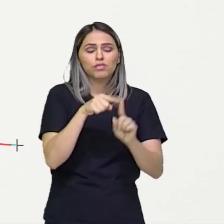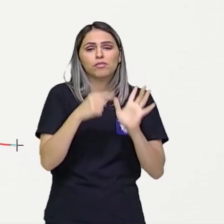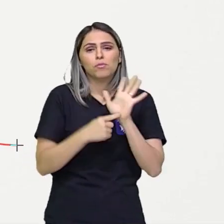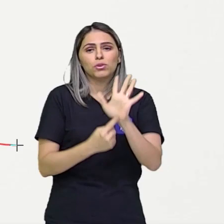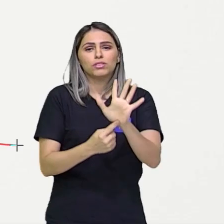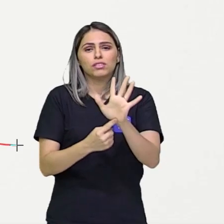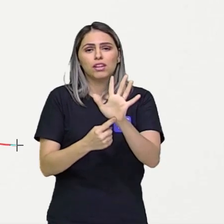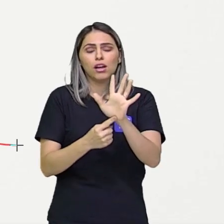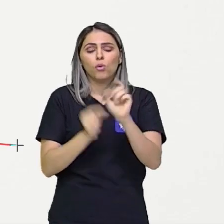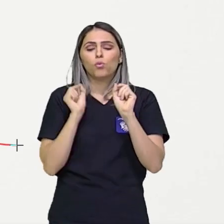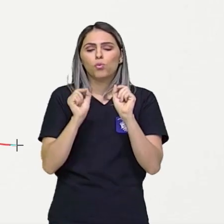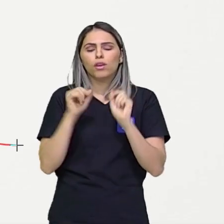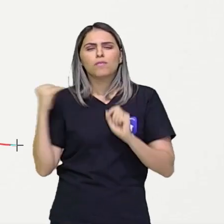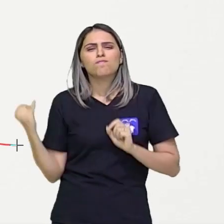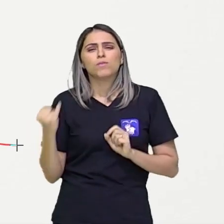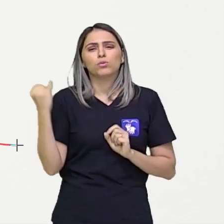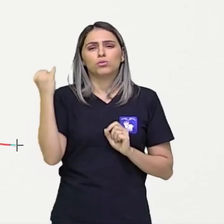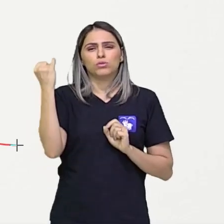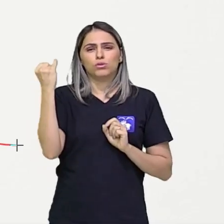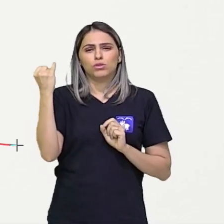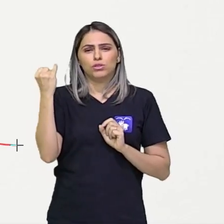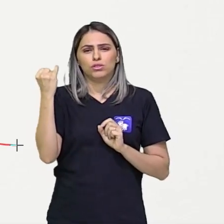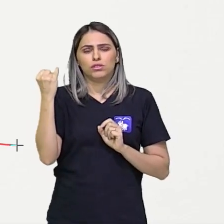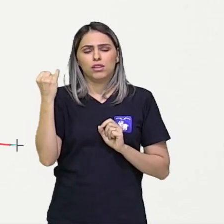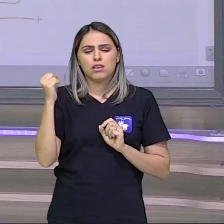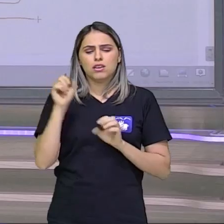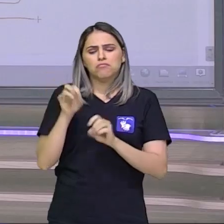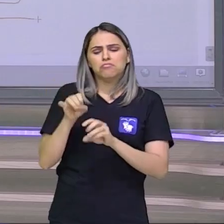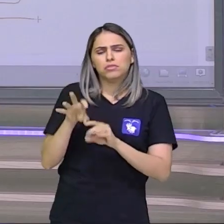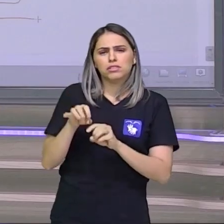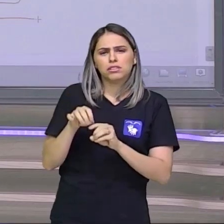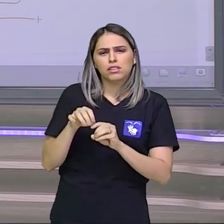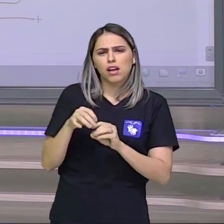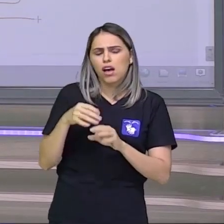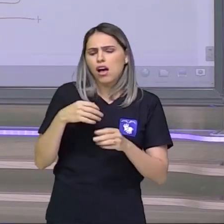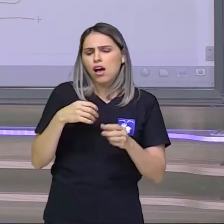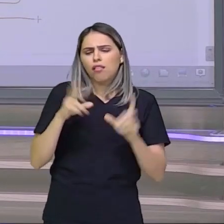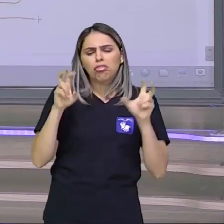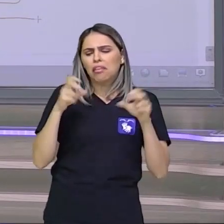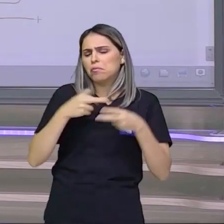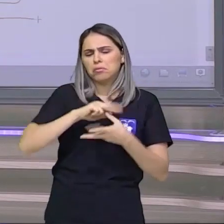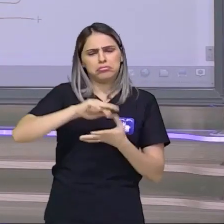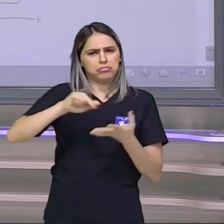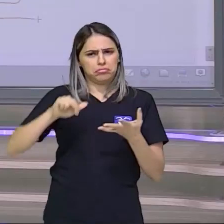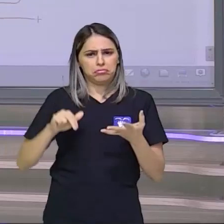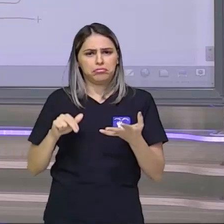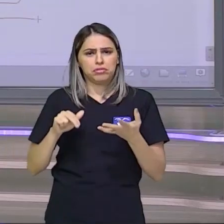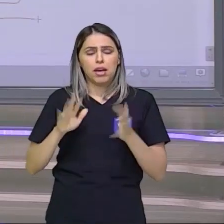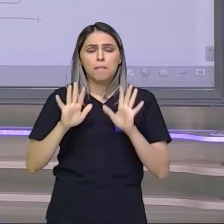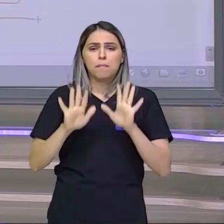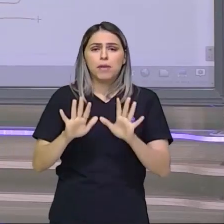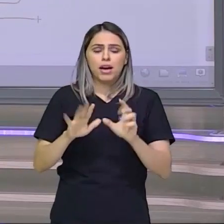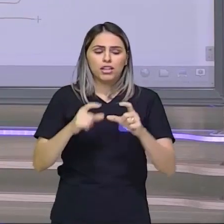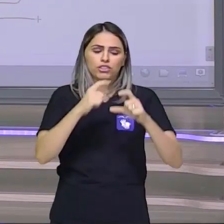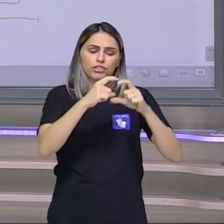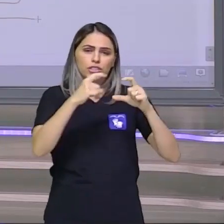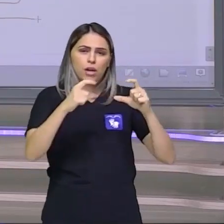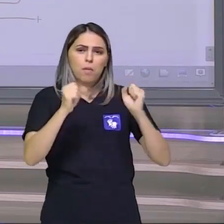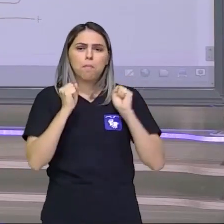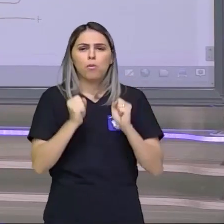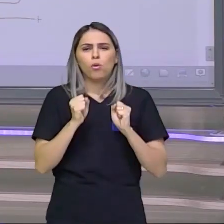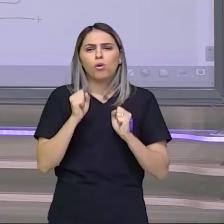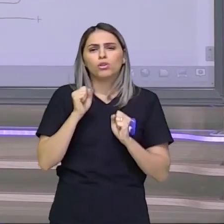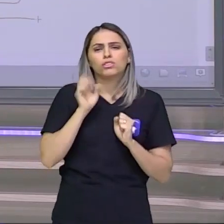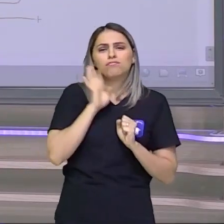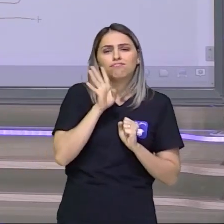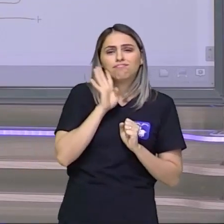é mais importante, aquilo que quer nos ensinar sobre algo. Mas só que a tirinha, ela pode ser o quê?